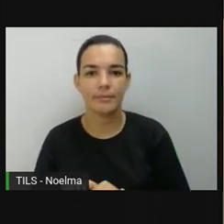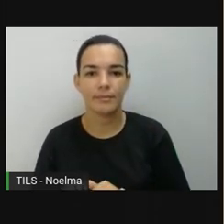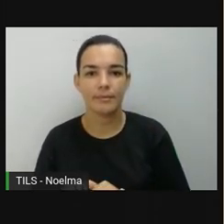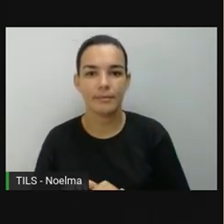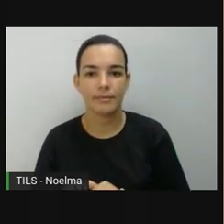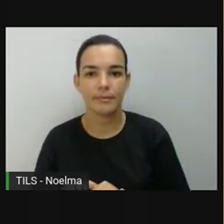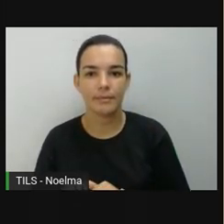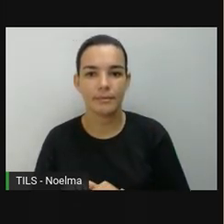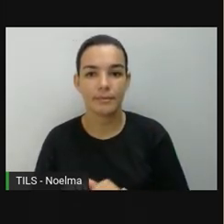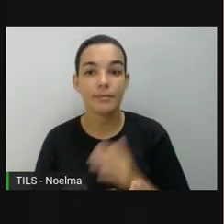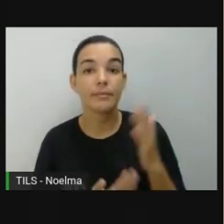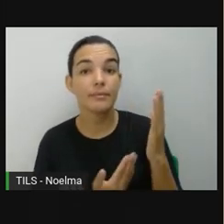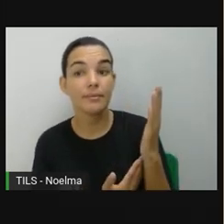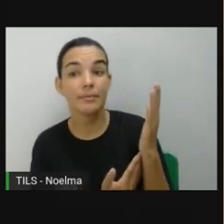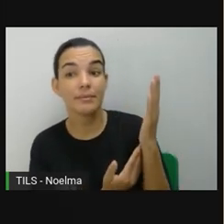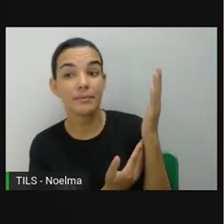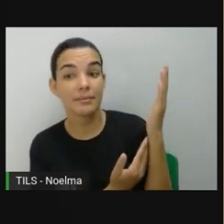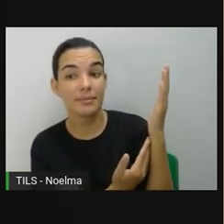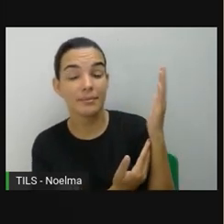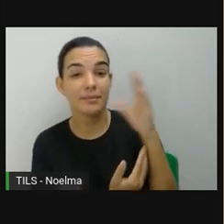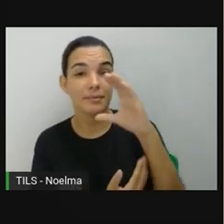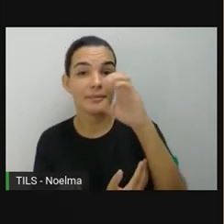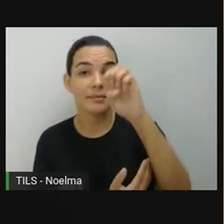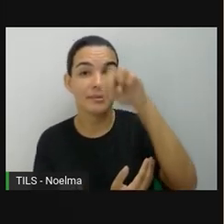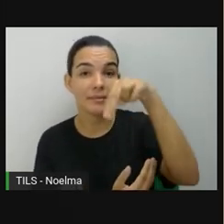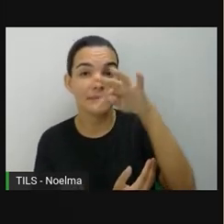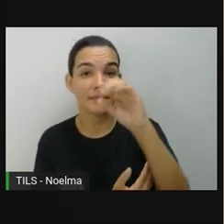região centro-oeste,